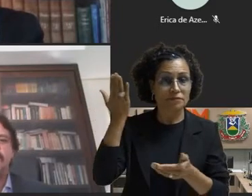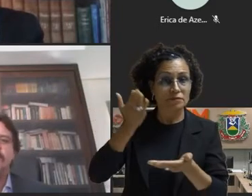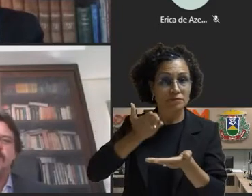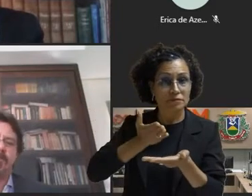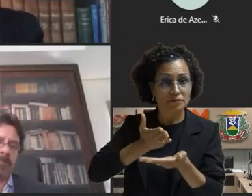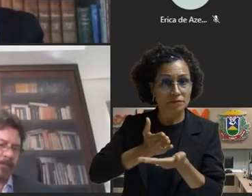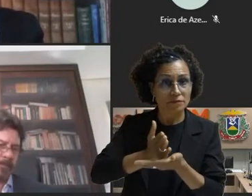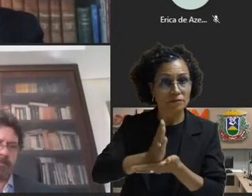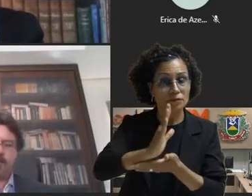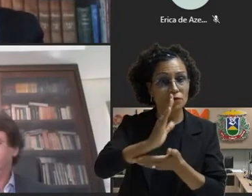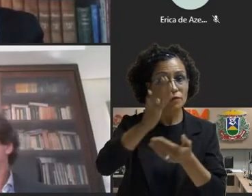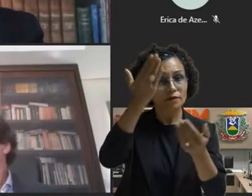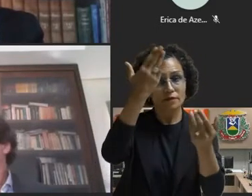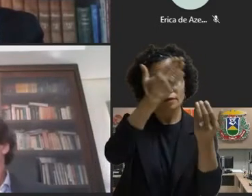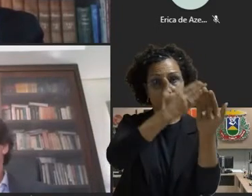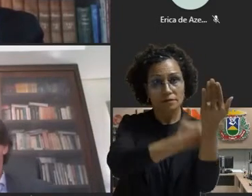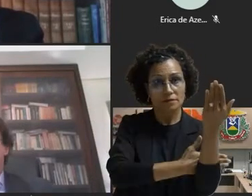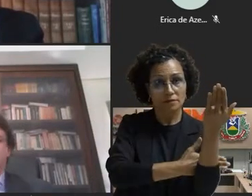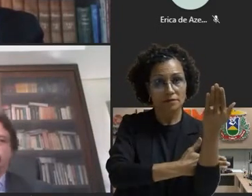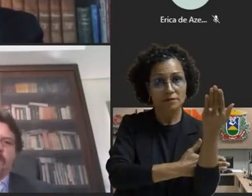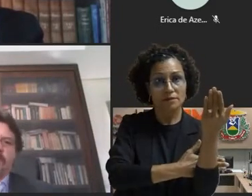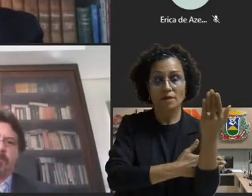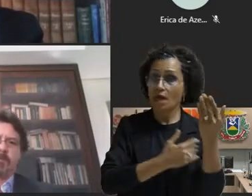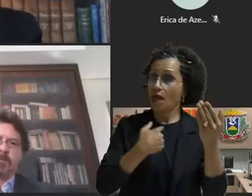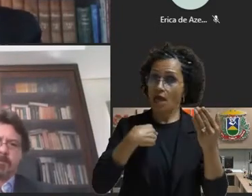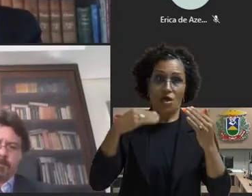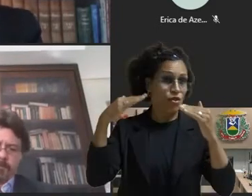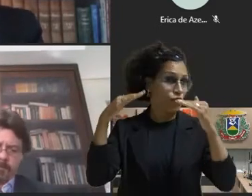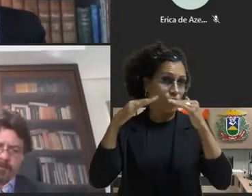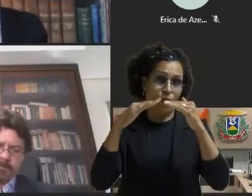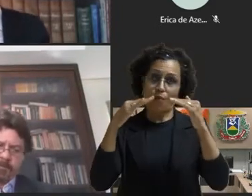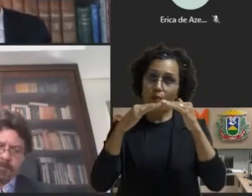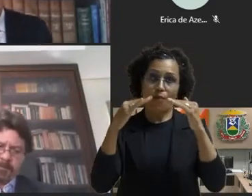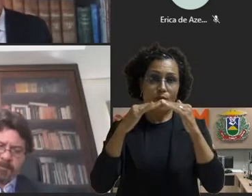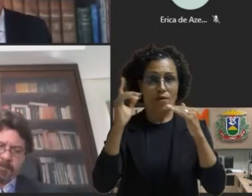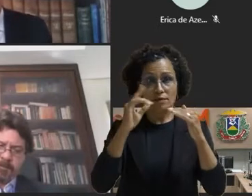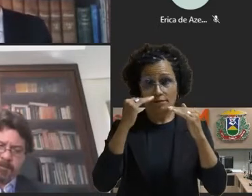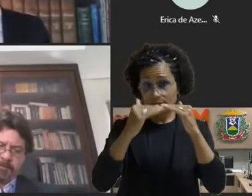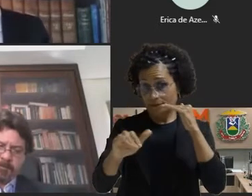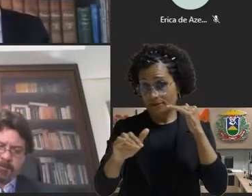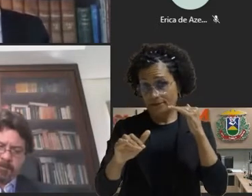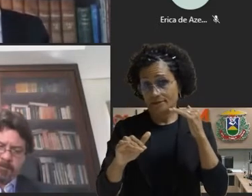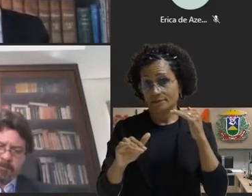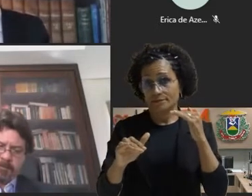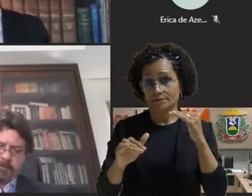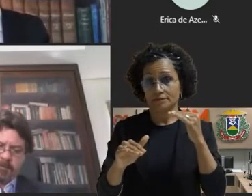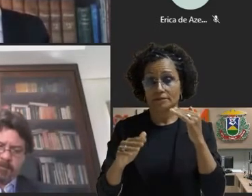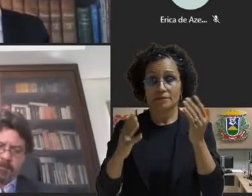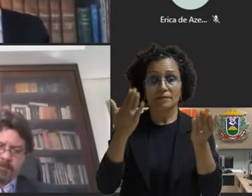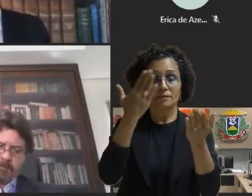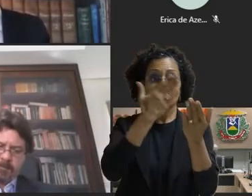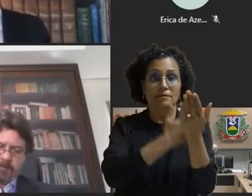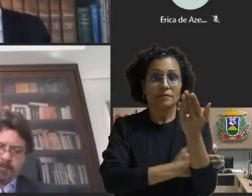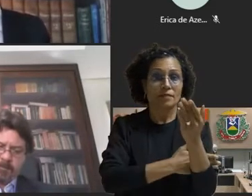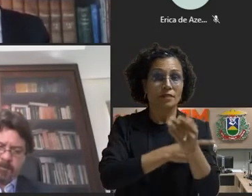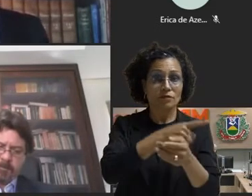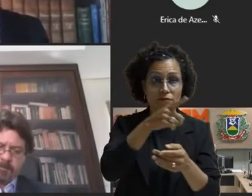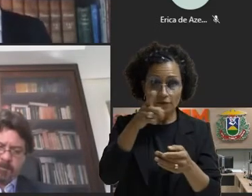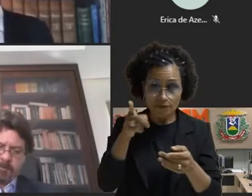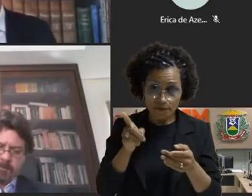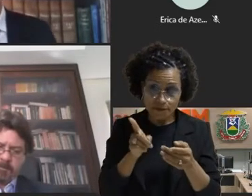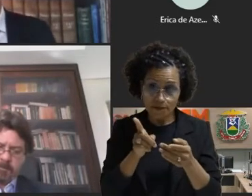de arquivamento, que eu não concordei com a homologação na condição de relatora, os senhores